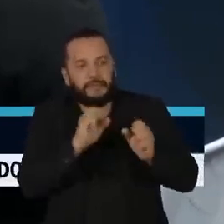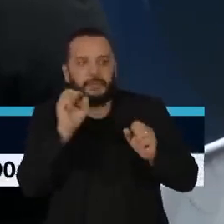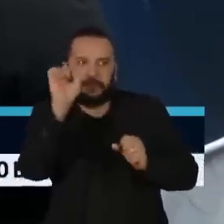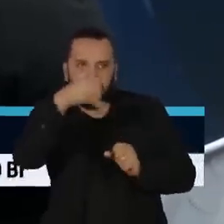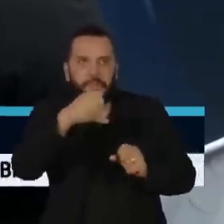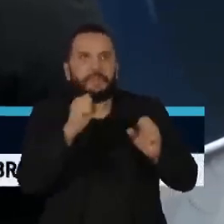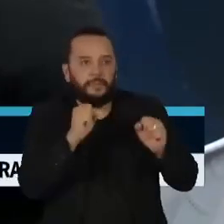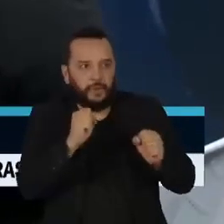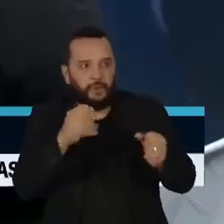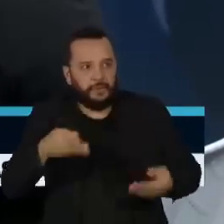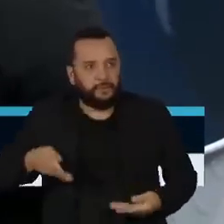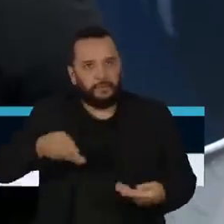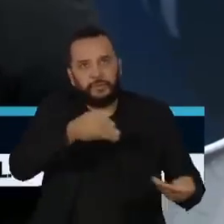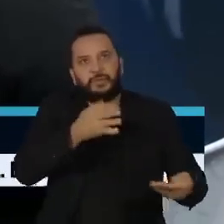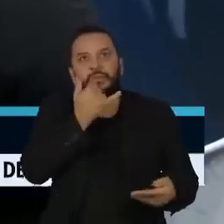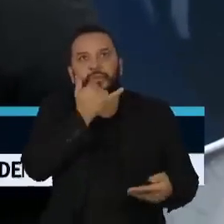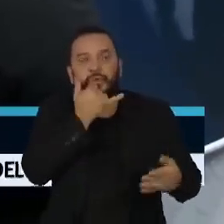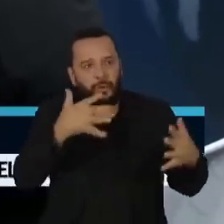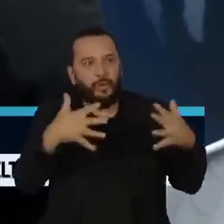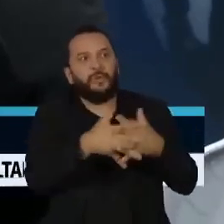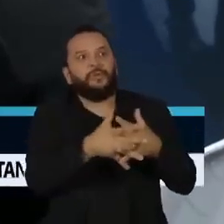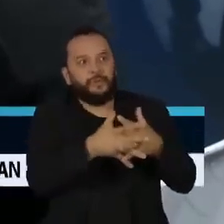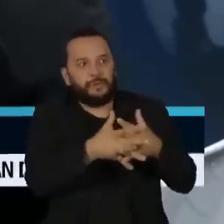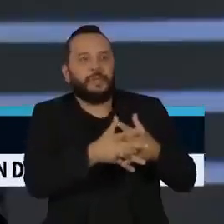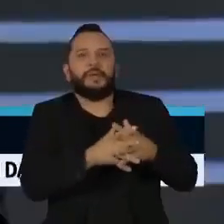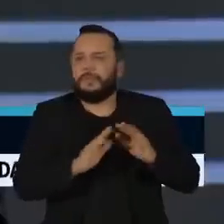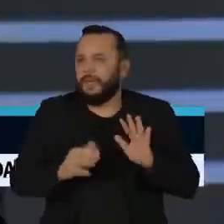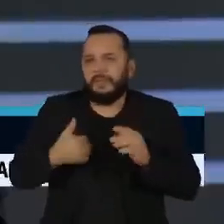essa semana uma confusão generalizada